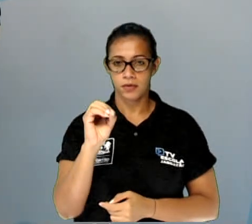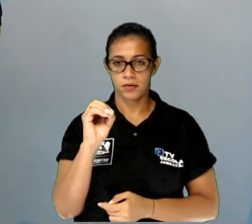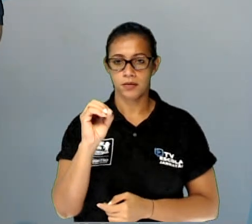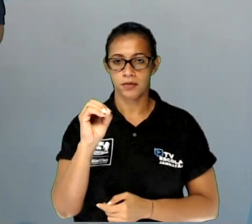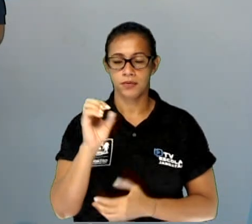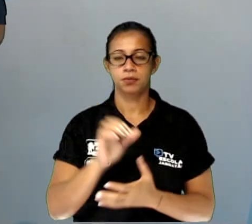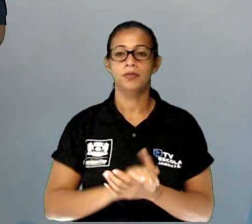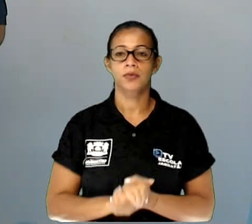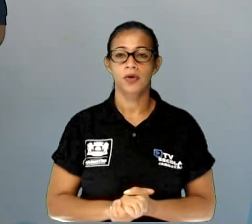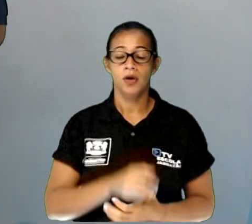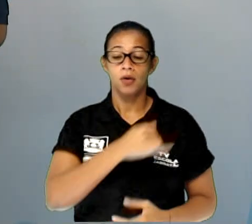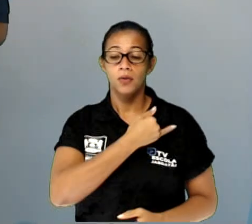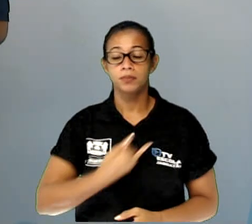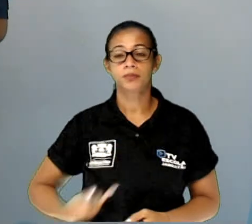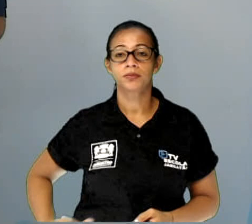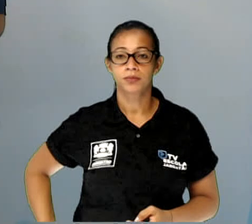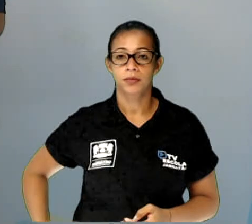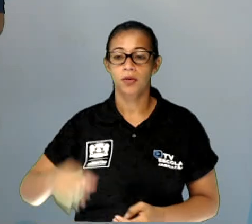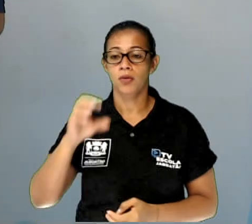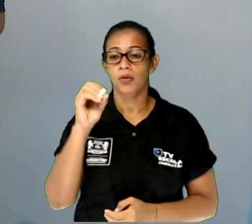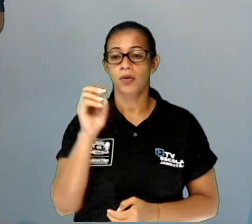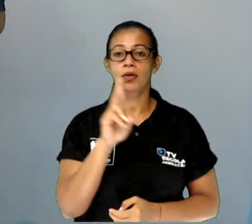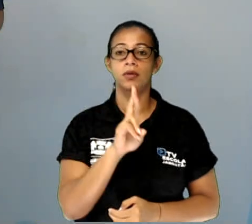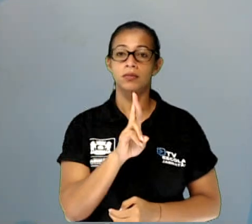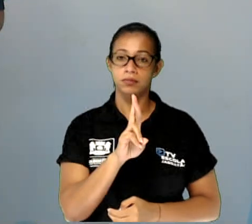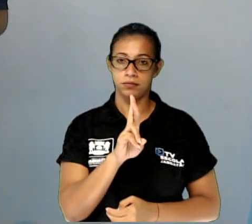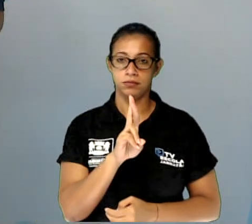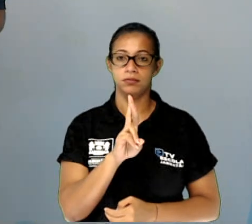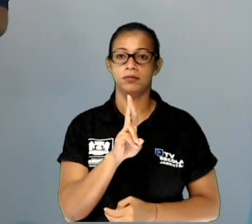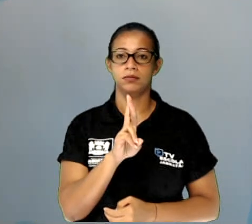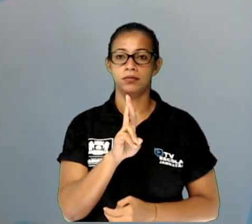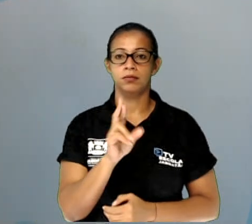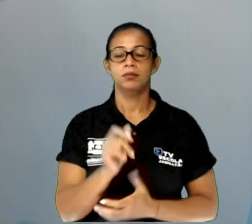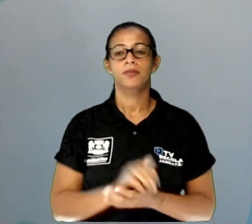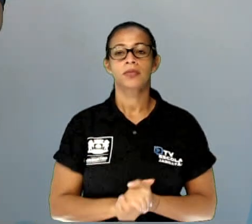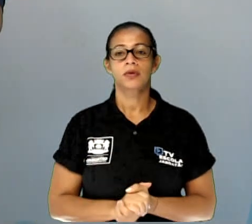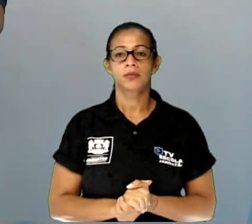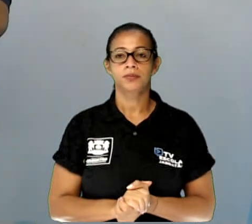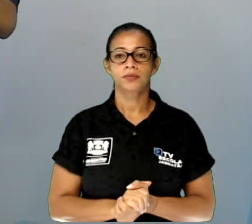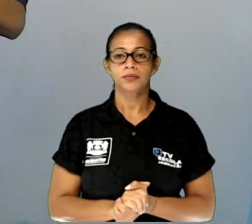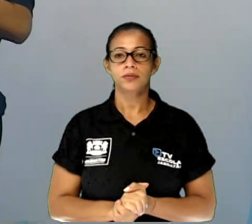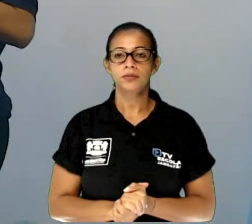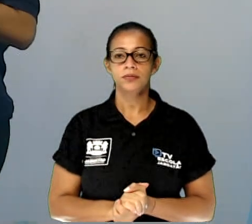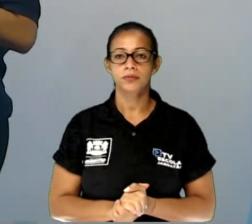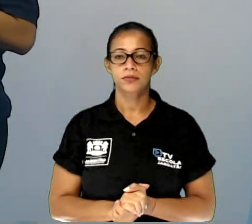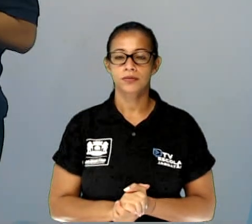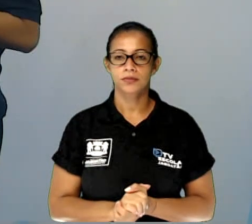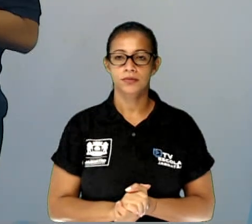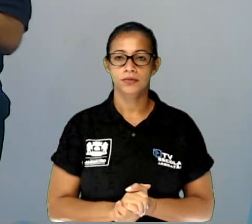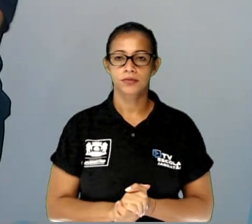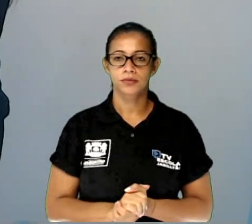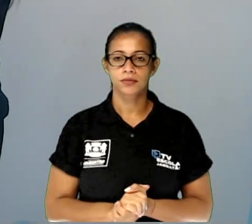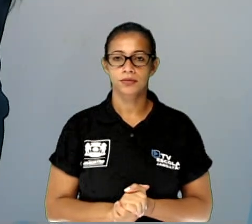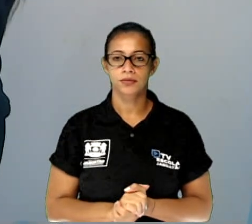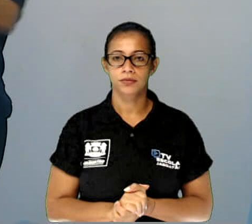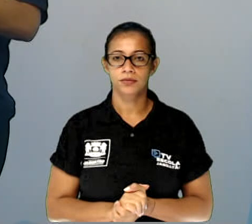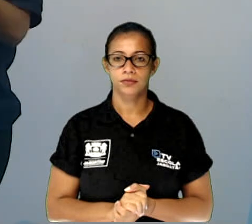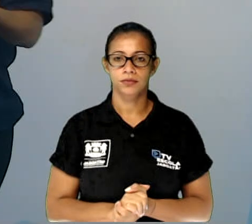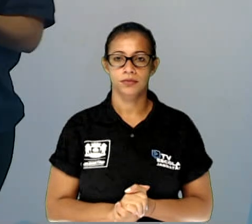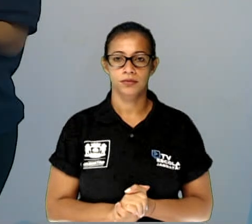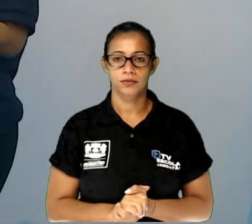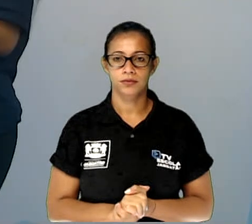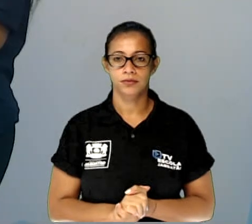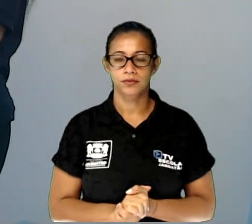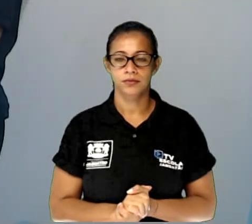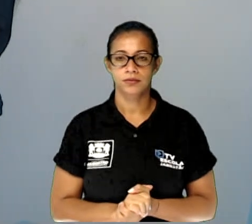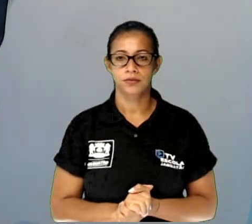na verdade, que iria dar origem ali ao Império Bizantino. Vê que interessante, né? E, no entanto,